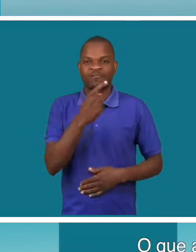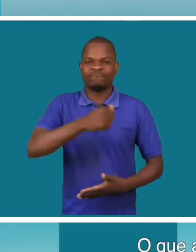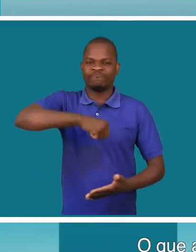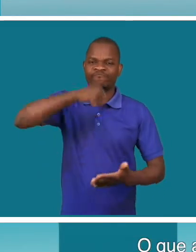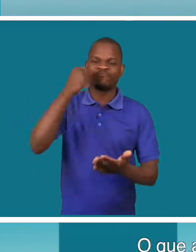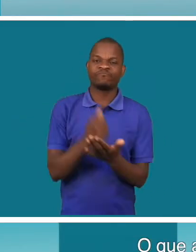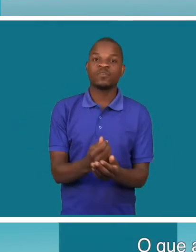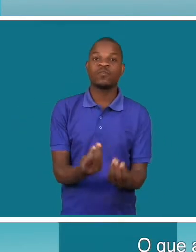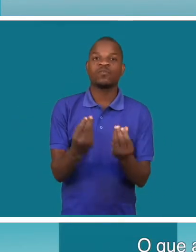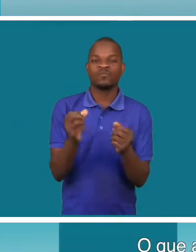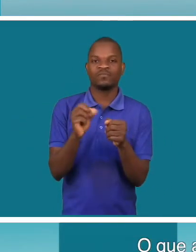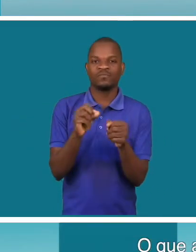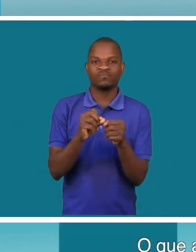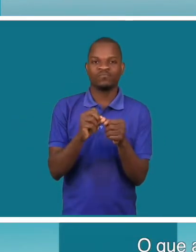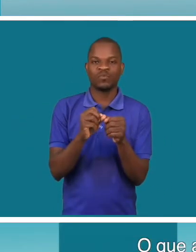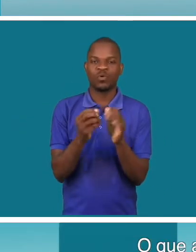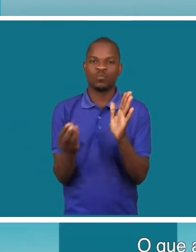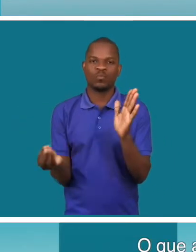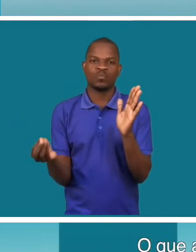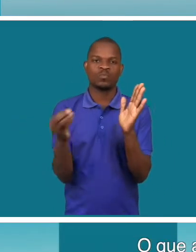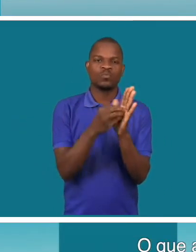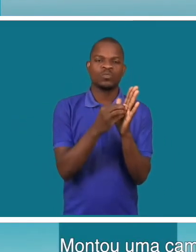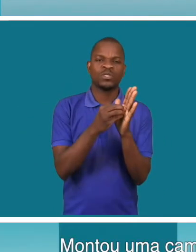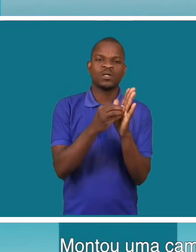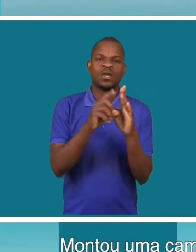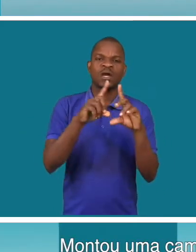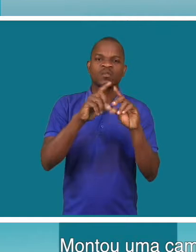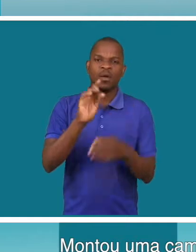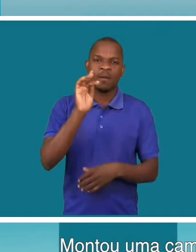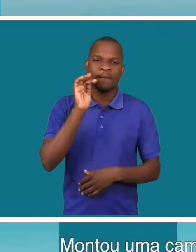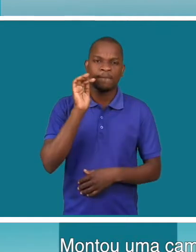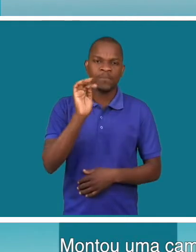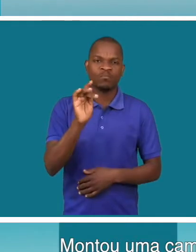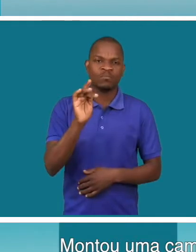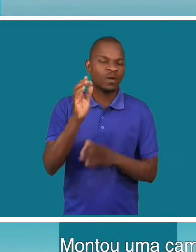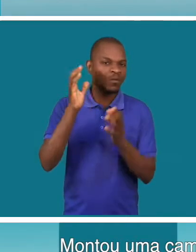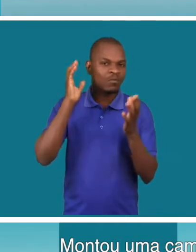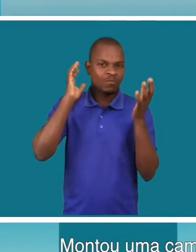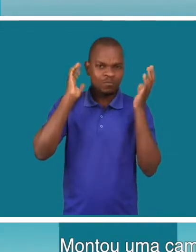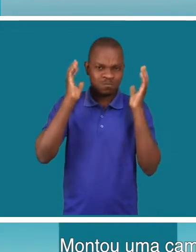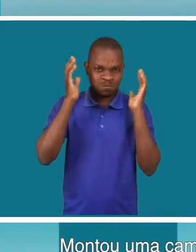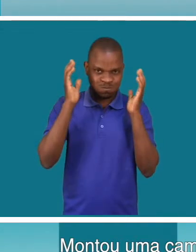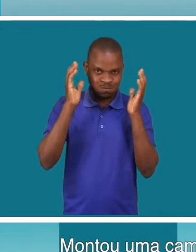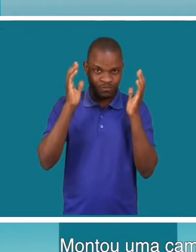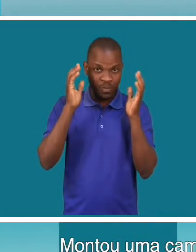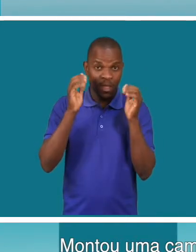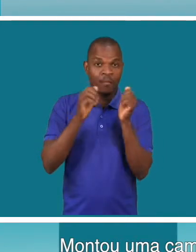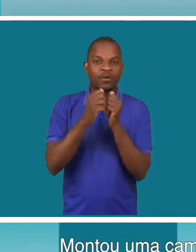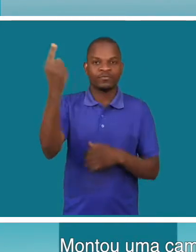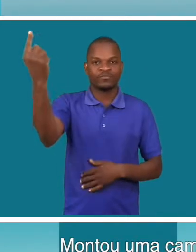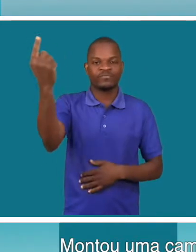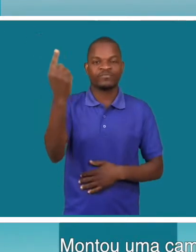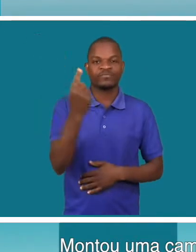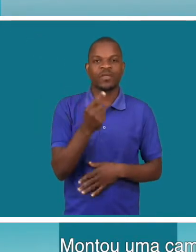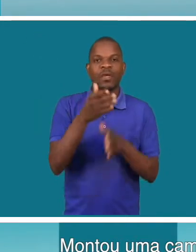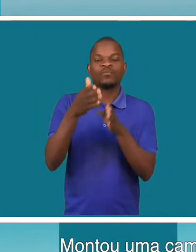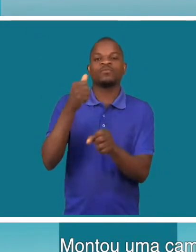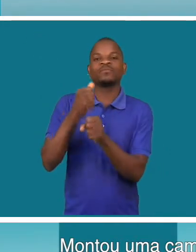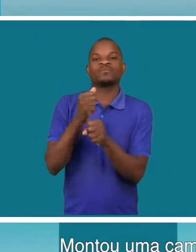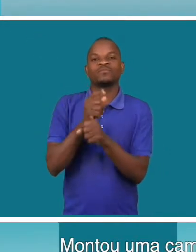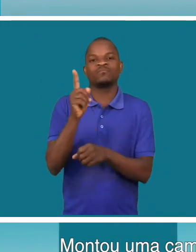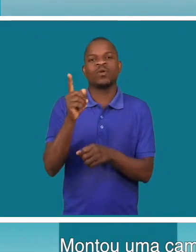a instituição o que fez em alternativa é é a campanha não é que toca a campainha e de um agente